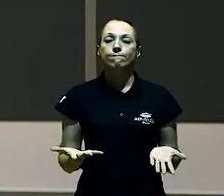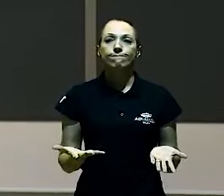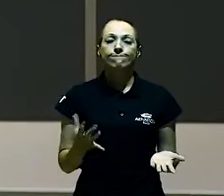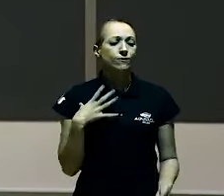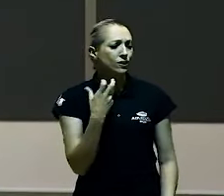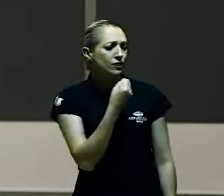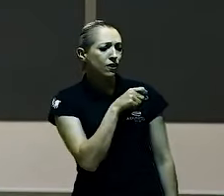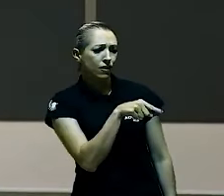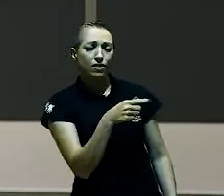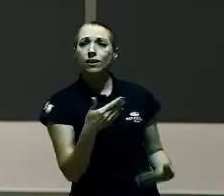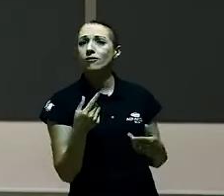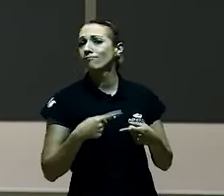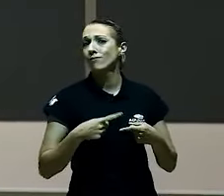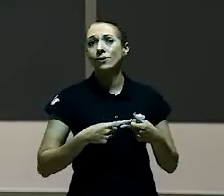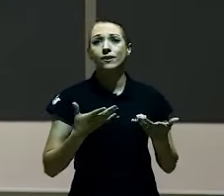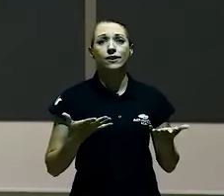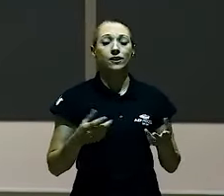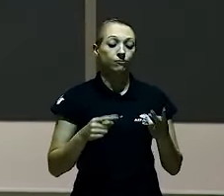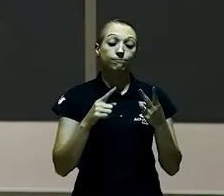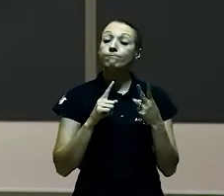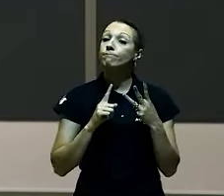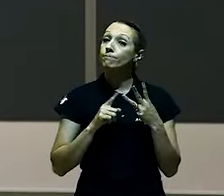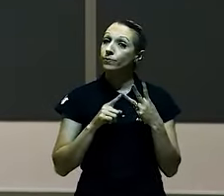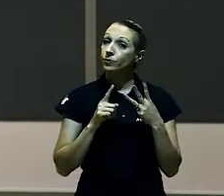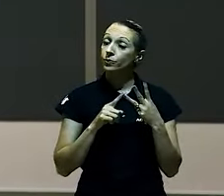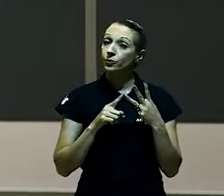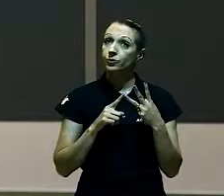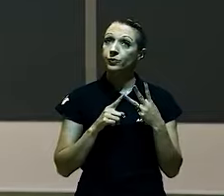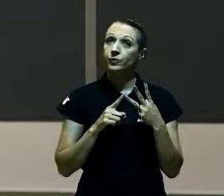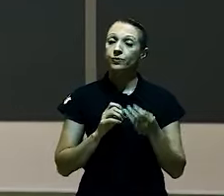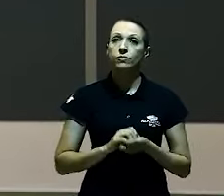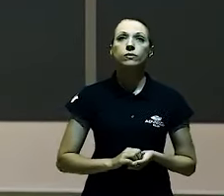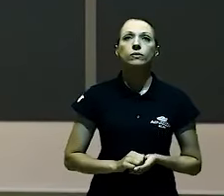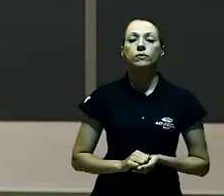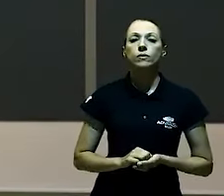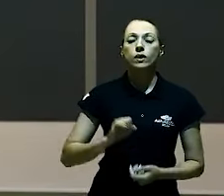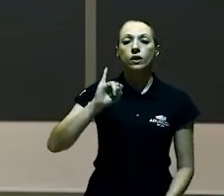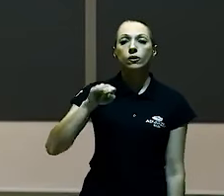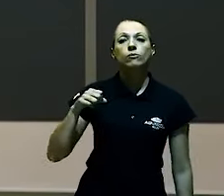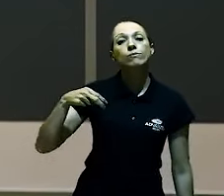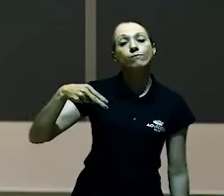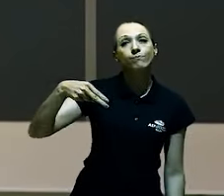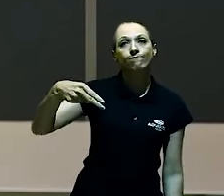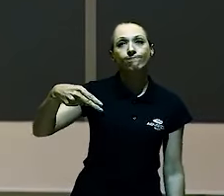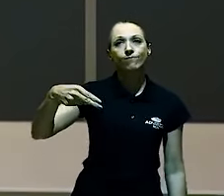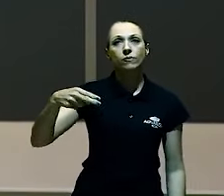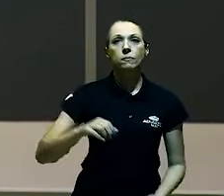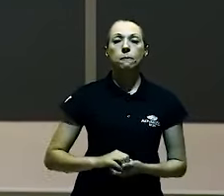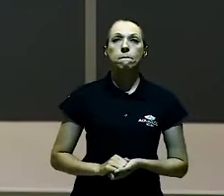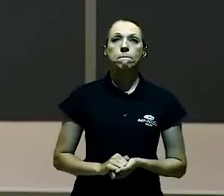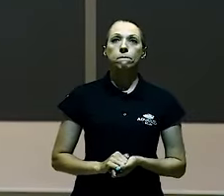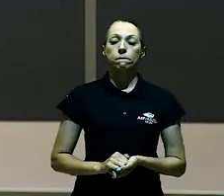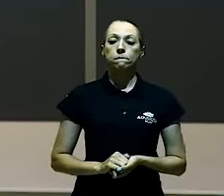Ainda uma terceira razão, e essa para mim ela é mais forte ainda. Jonas é possivelmente um